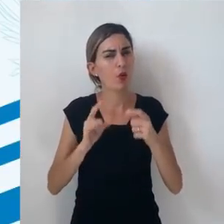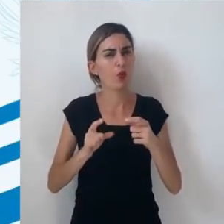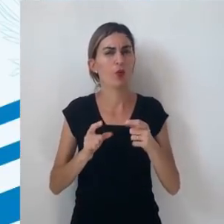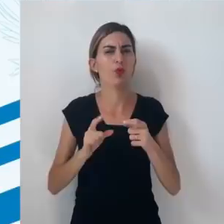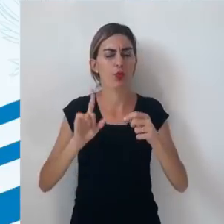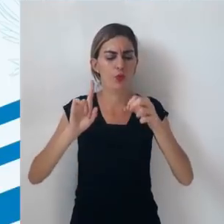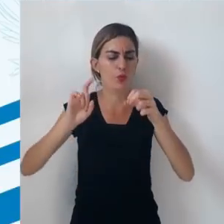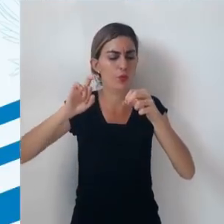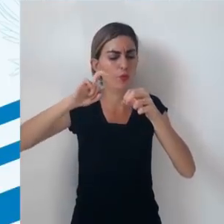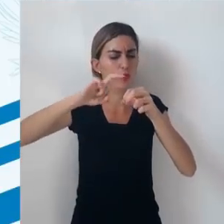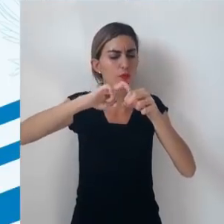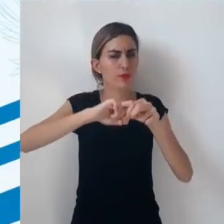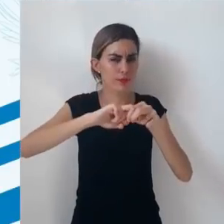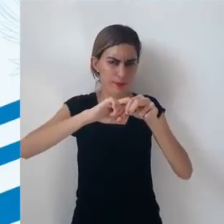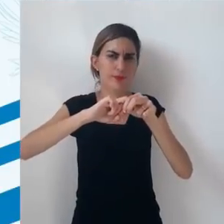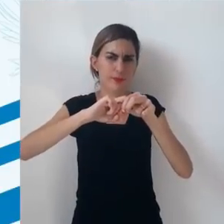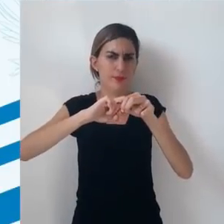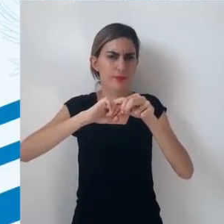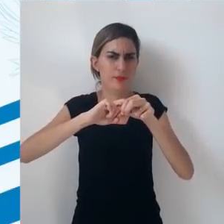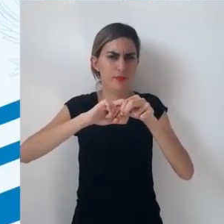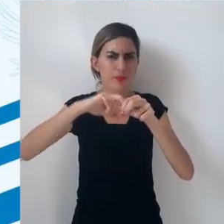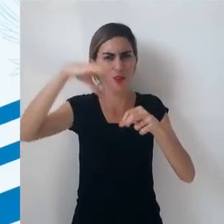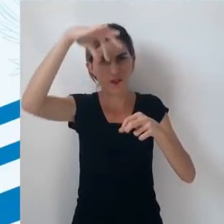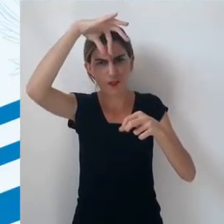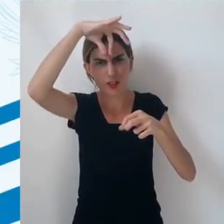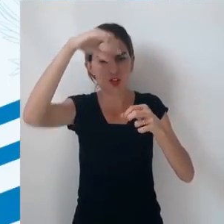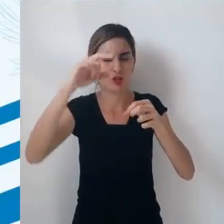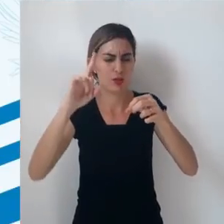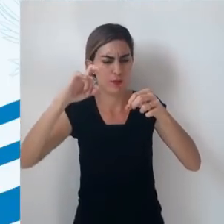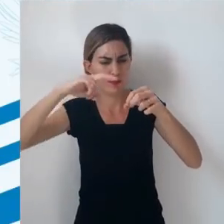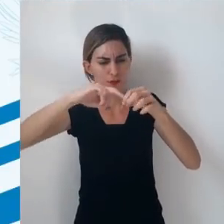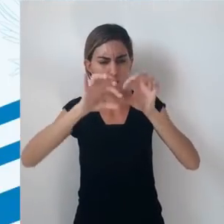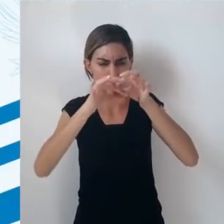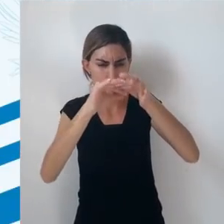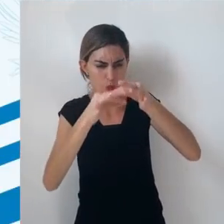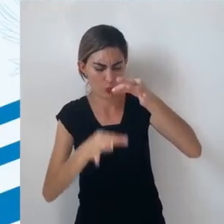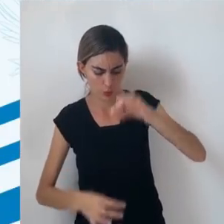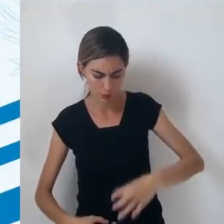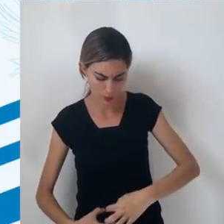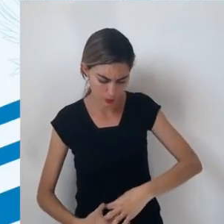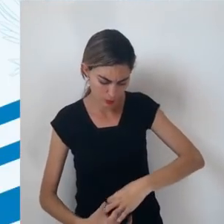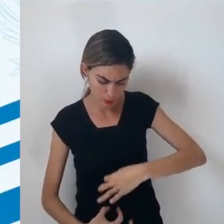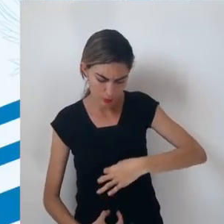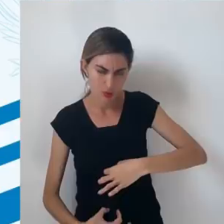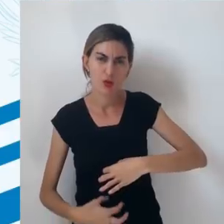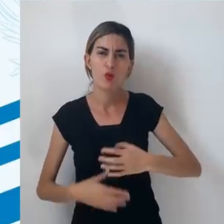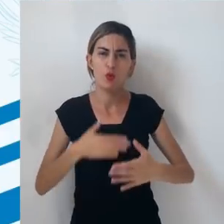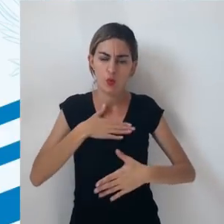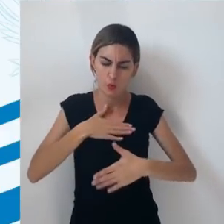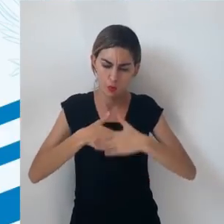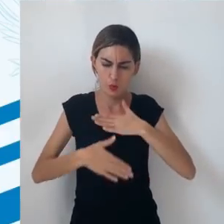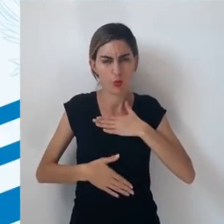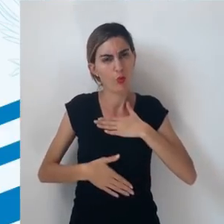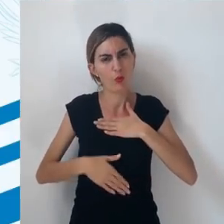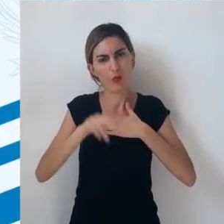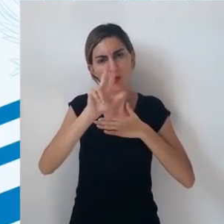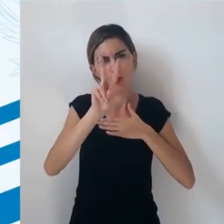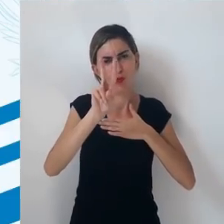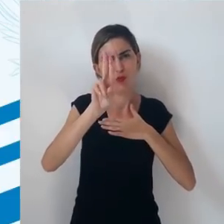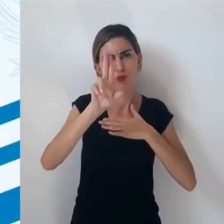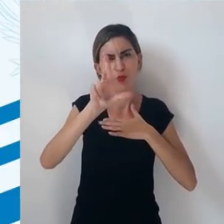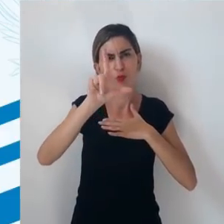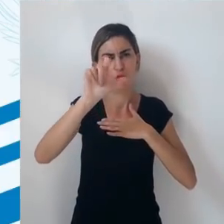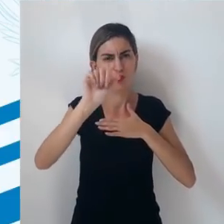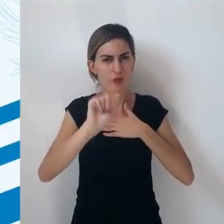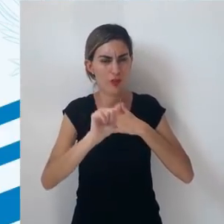quê? A fecundação. Na vagina vai ser o tubo que liga o útero ao exterior do corpo e na